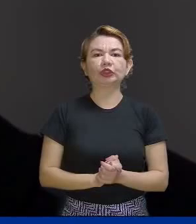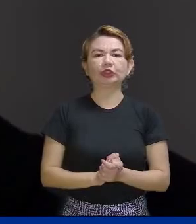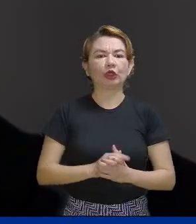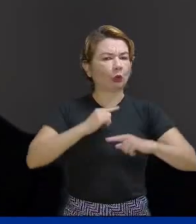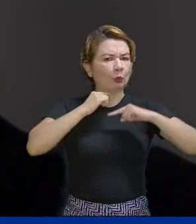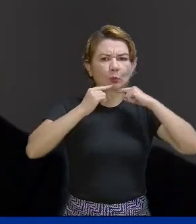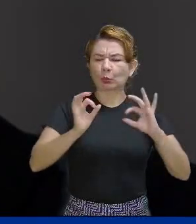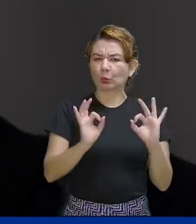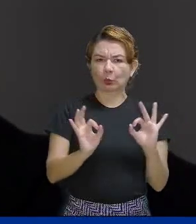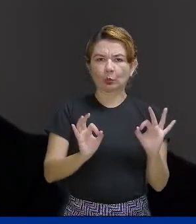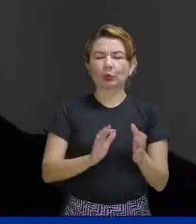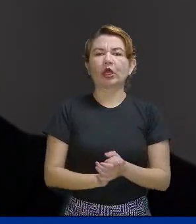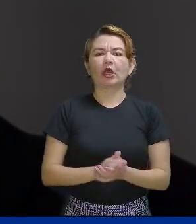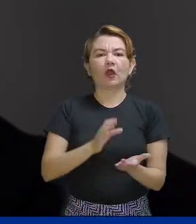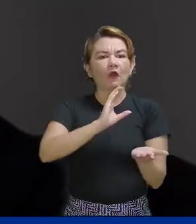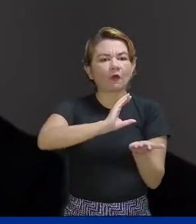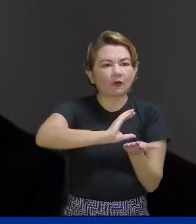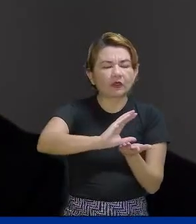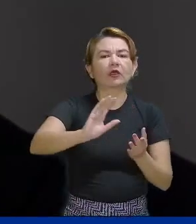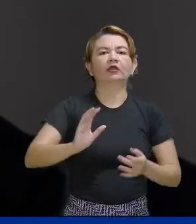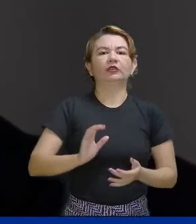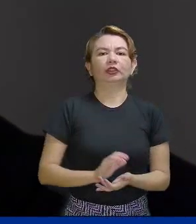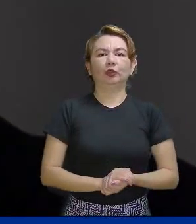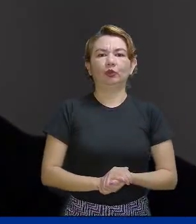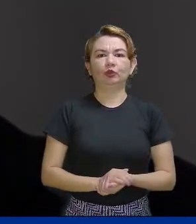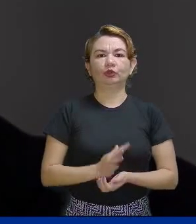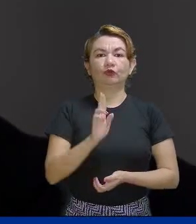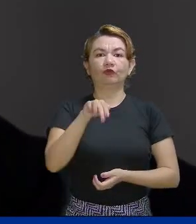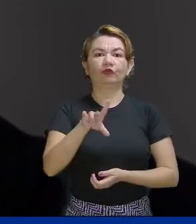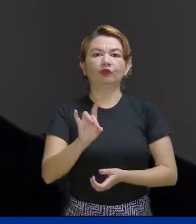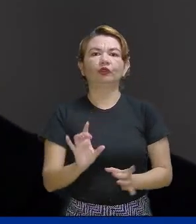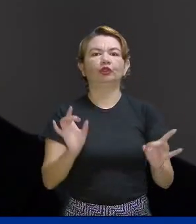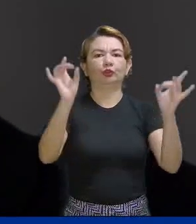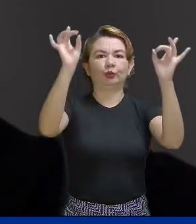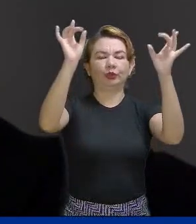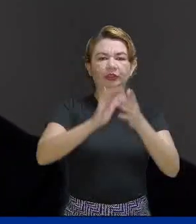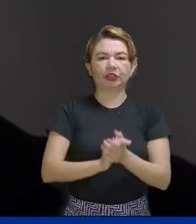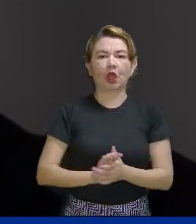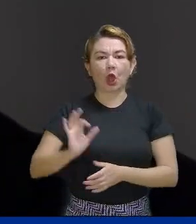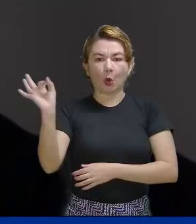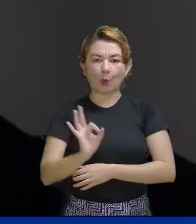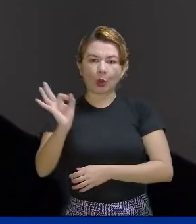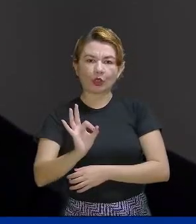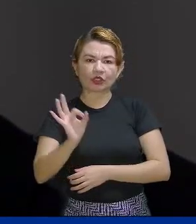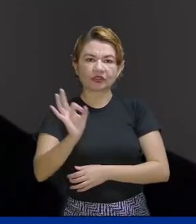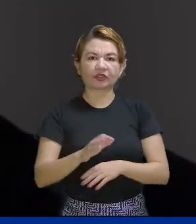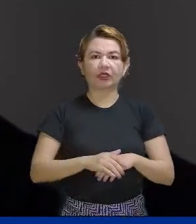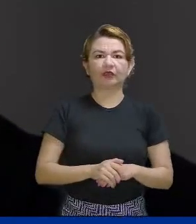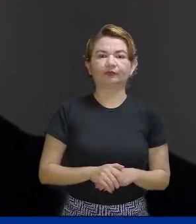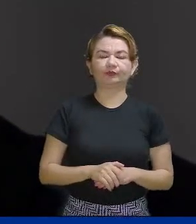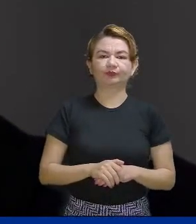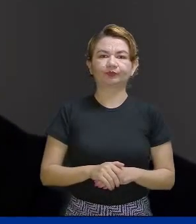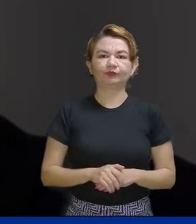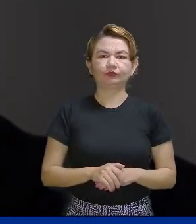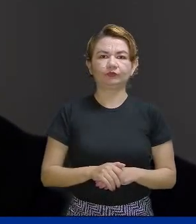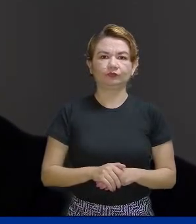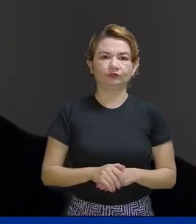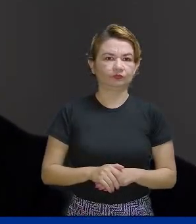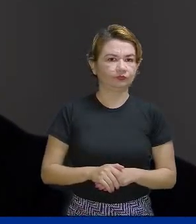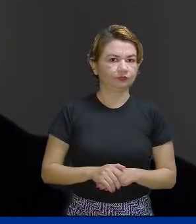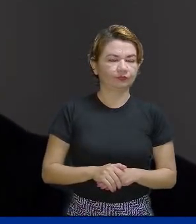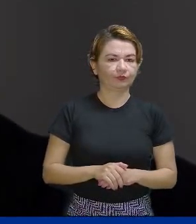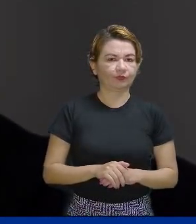vedar o repasse de recursos do Fundo Especial entre campanhas de candidatos majoritários e proporcionais, vedando o repasse de recursos